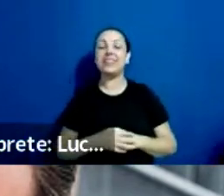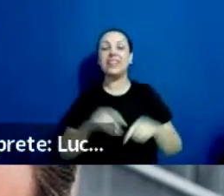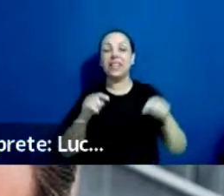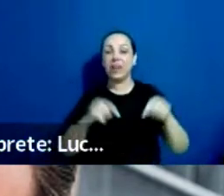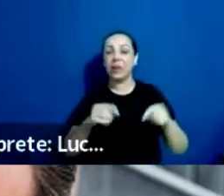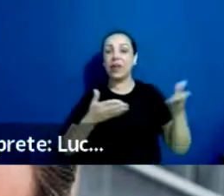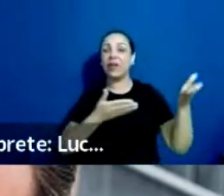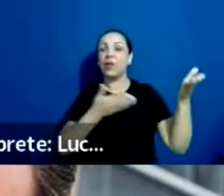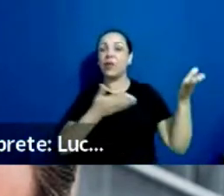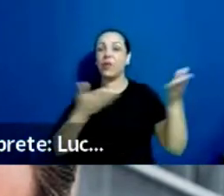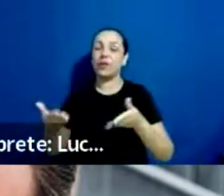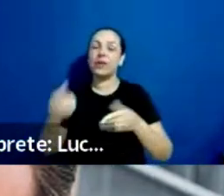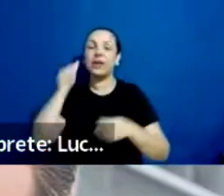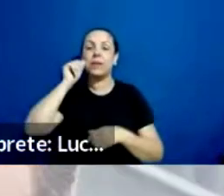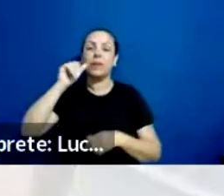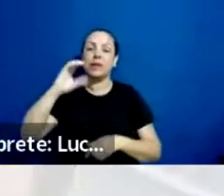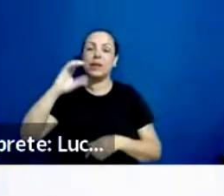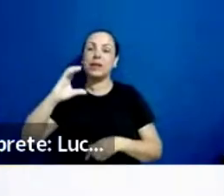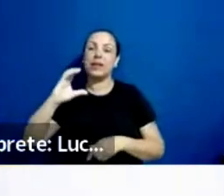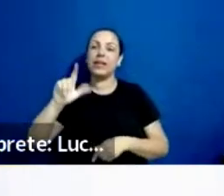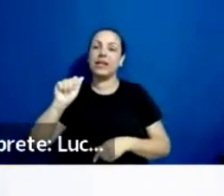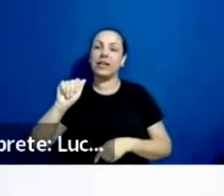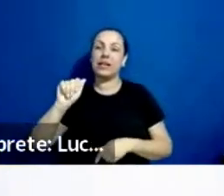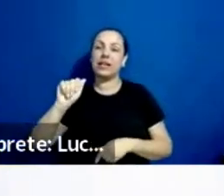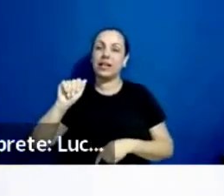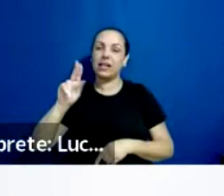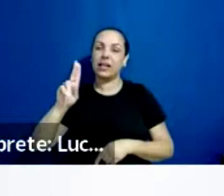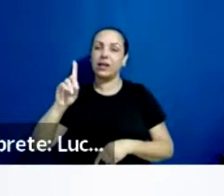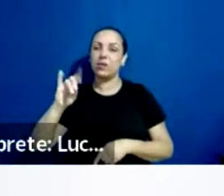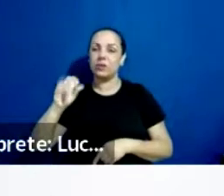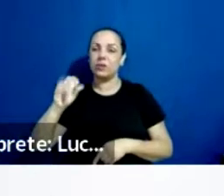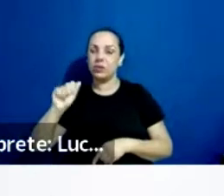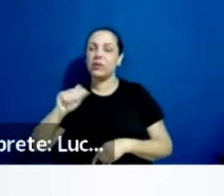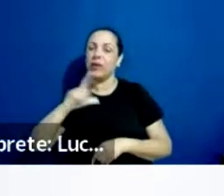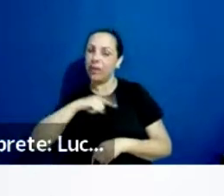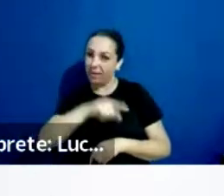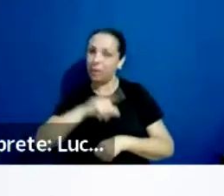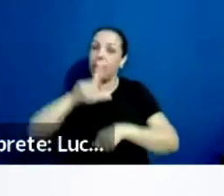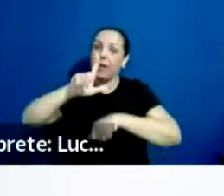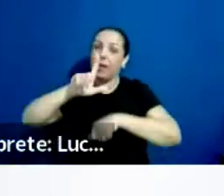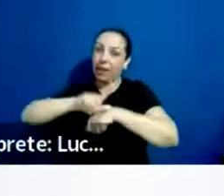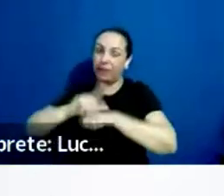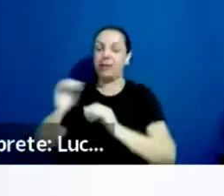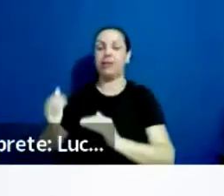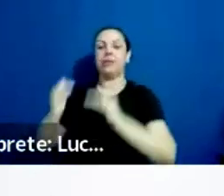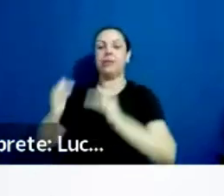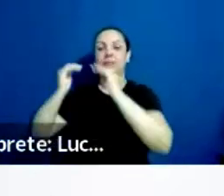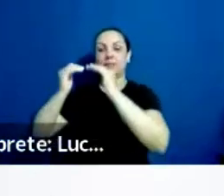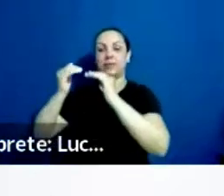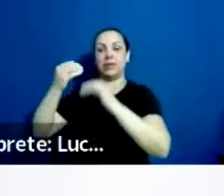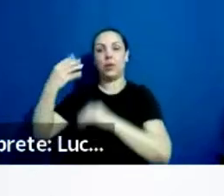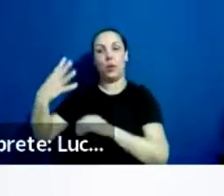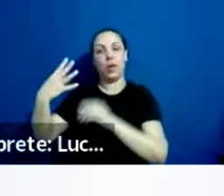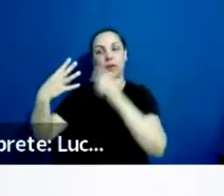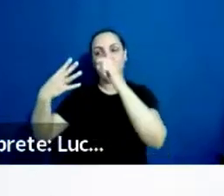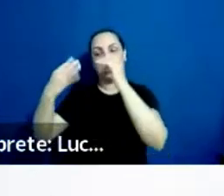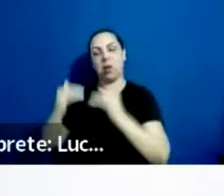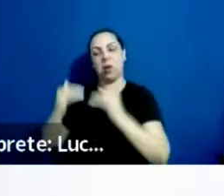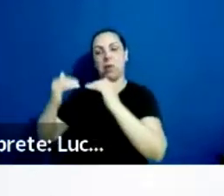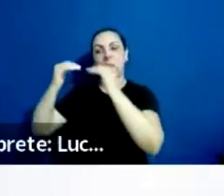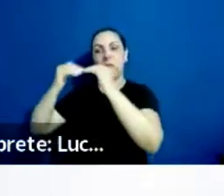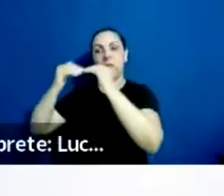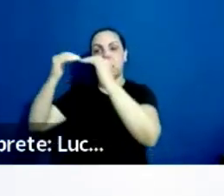Cláudia Santinon, que ela é diamante 4 estrelas na empresa Timol, e ela vai apresentar para a gente agora uma segunda parte